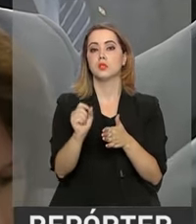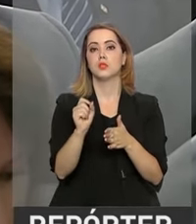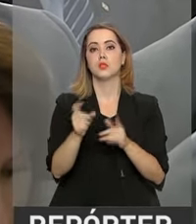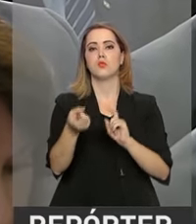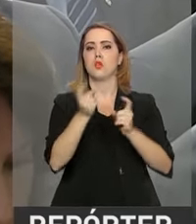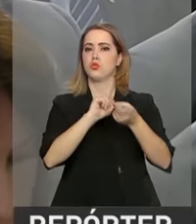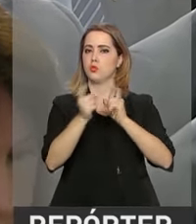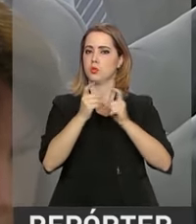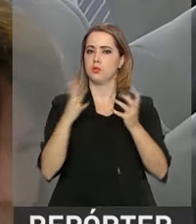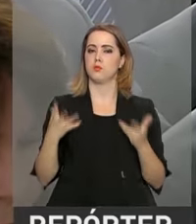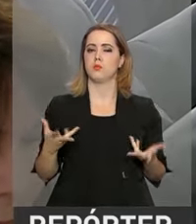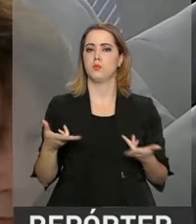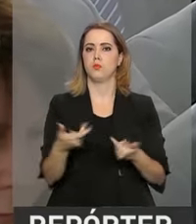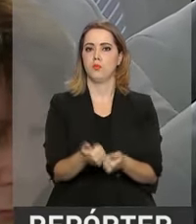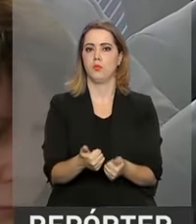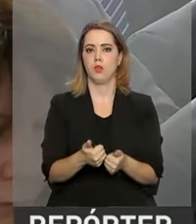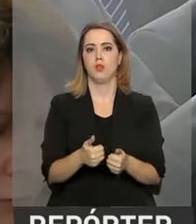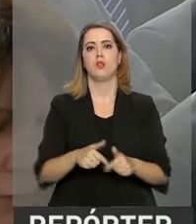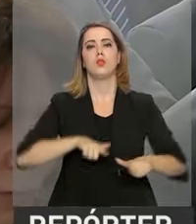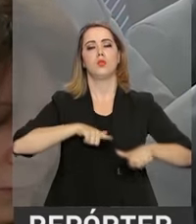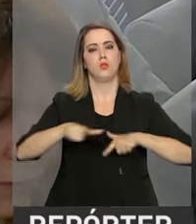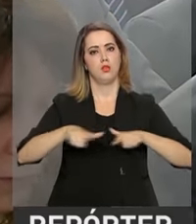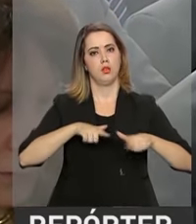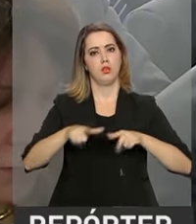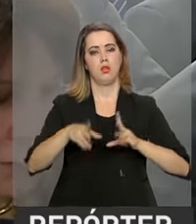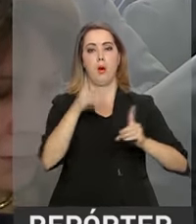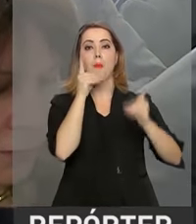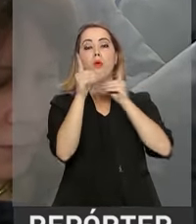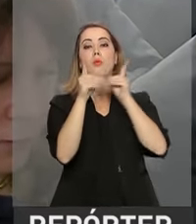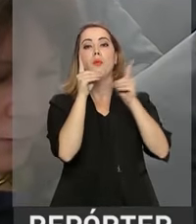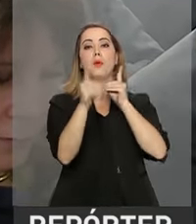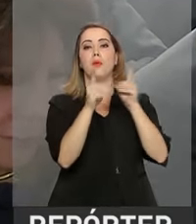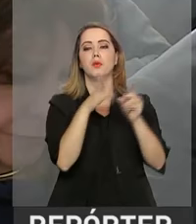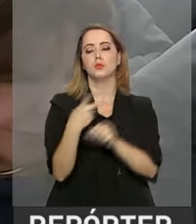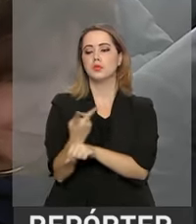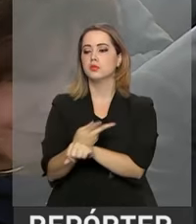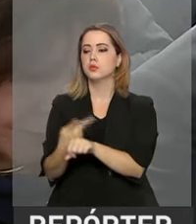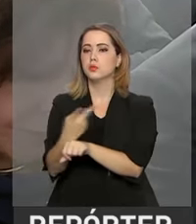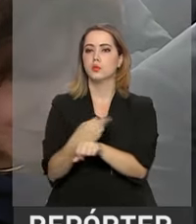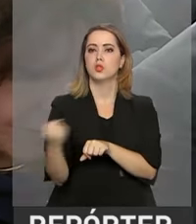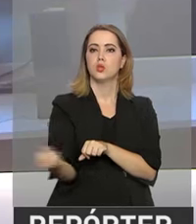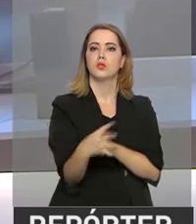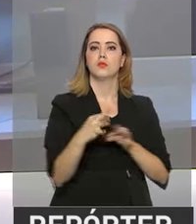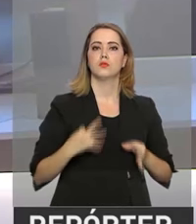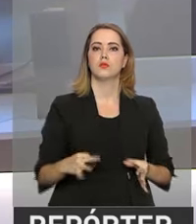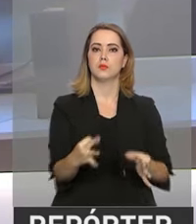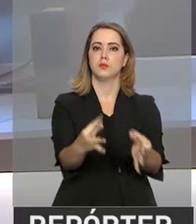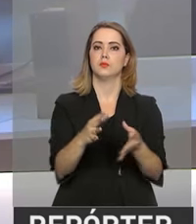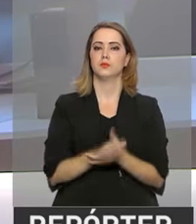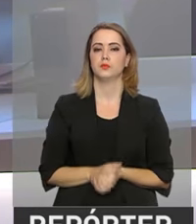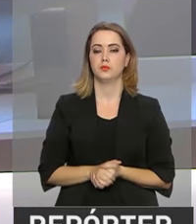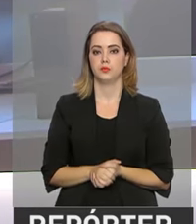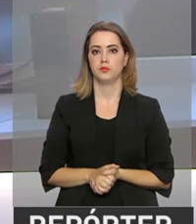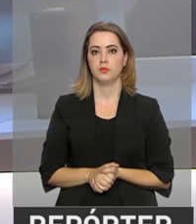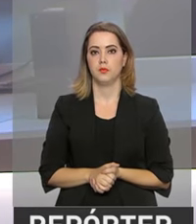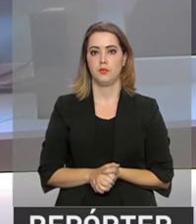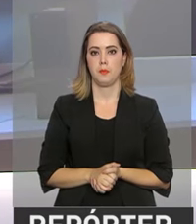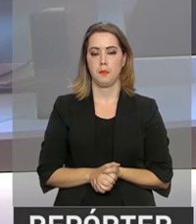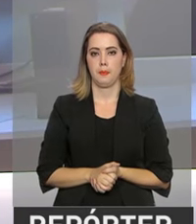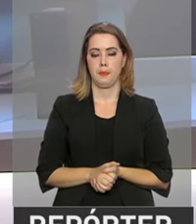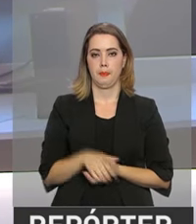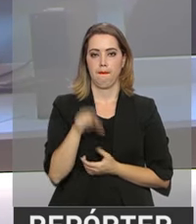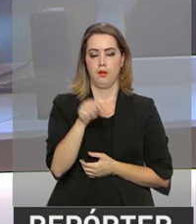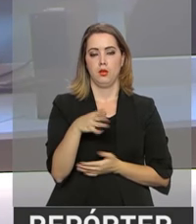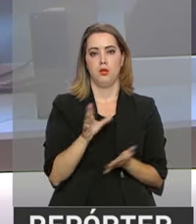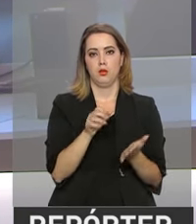gestão eficiente, a disposição para o diálogo e a incessante busca pela inovação. Durante a posse do